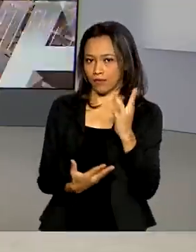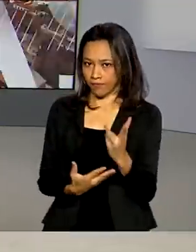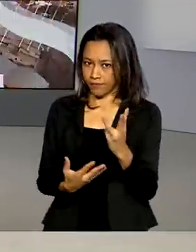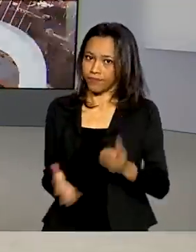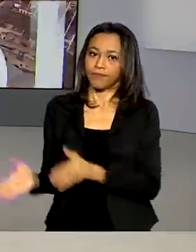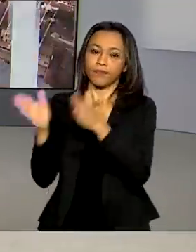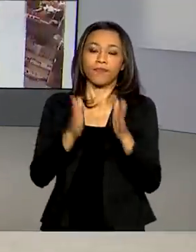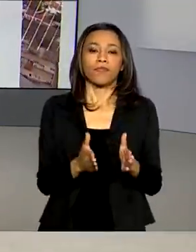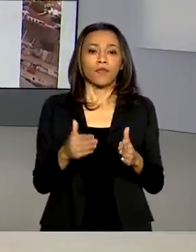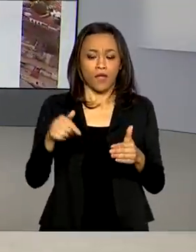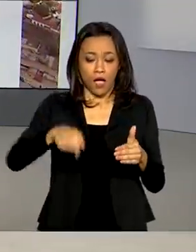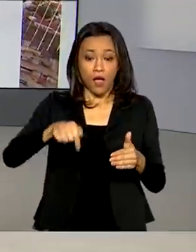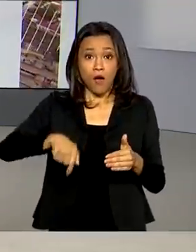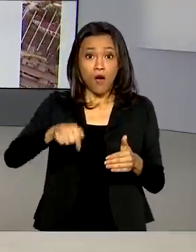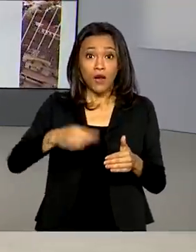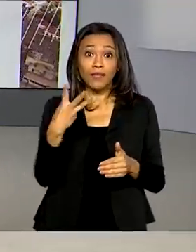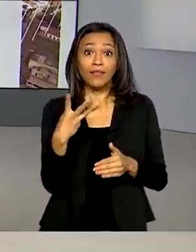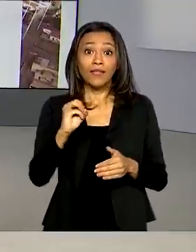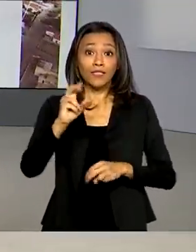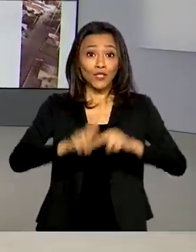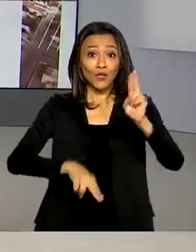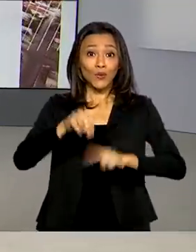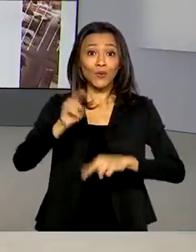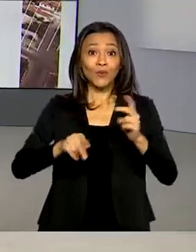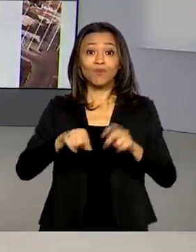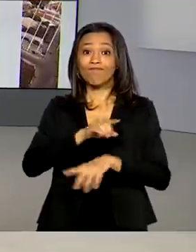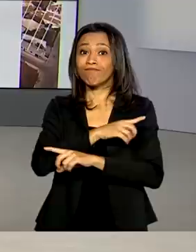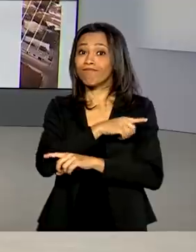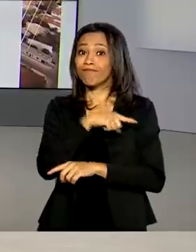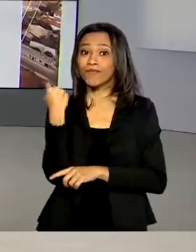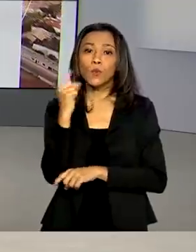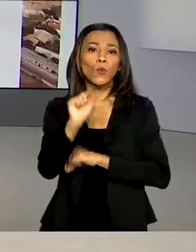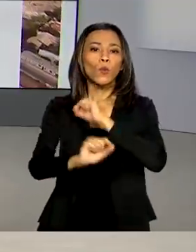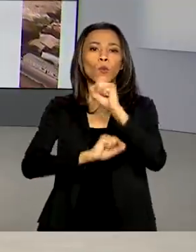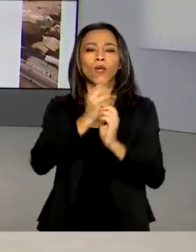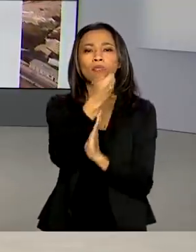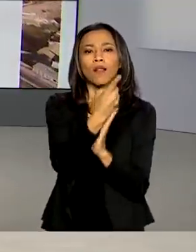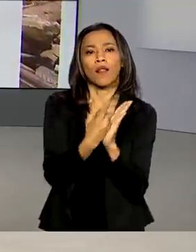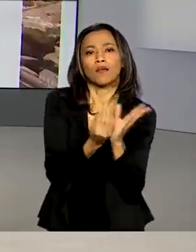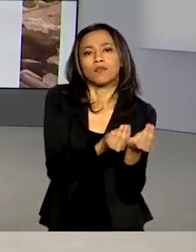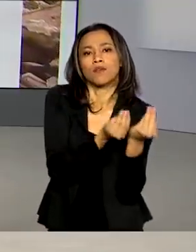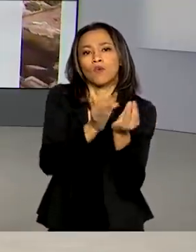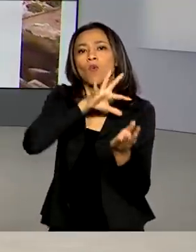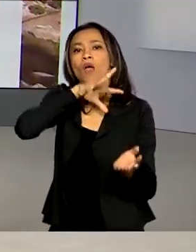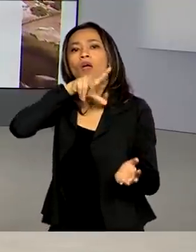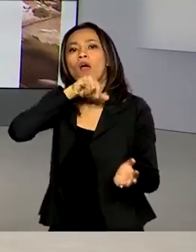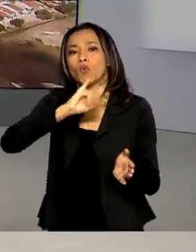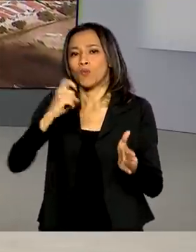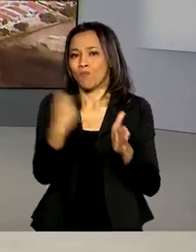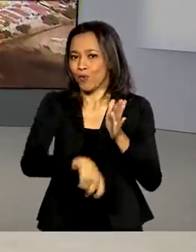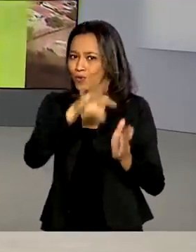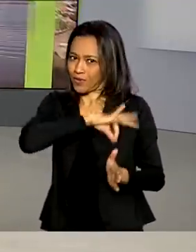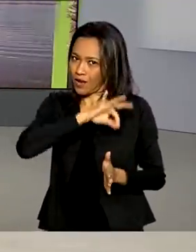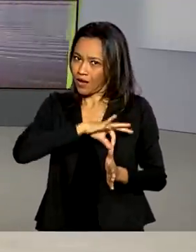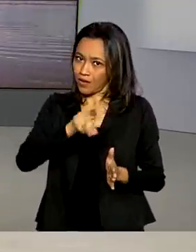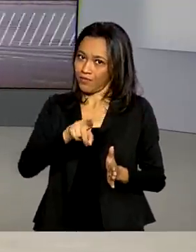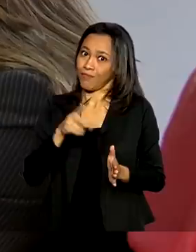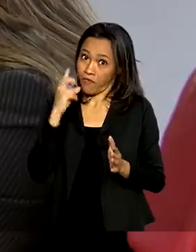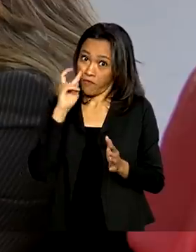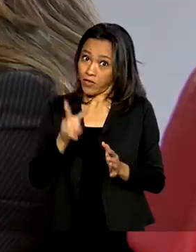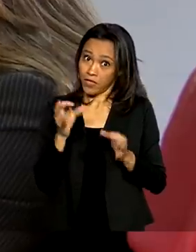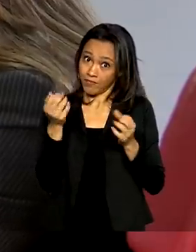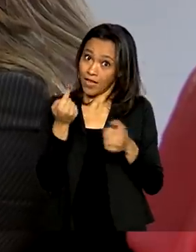Termina agora, 30 de junho, o prazo para entrega da declaração do Imposto de Renda. Confira as dicas e não deixe para a última hora.